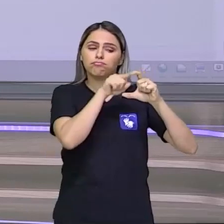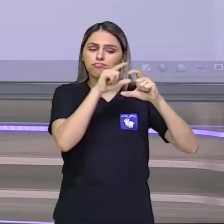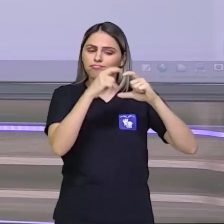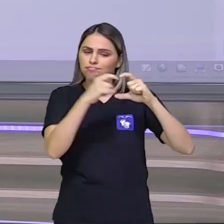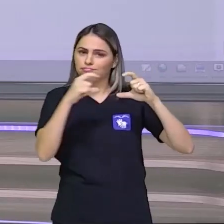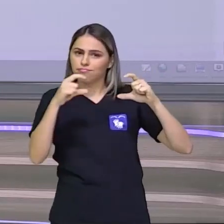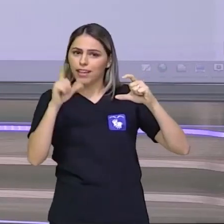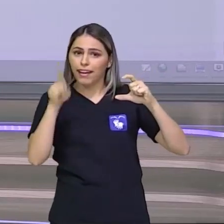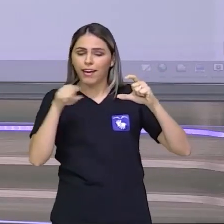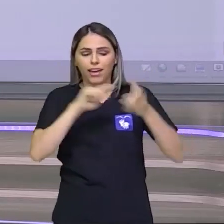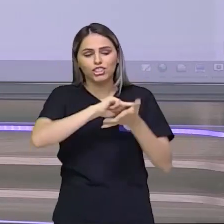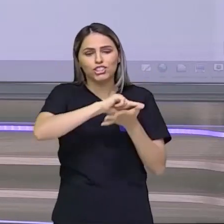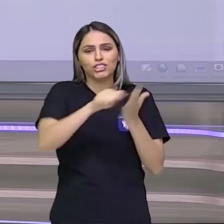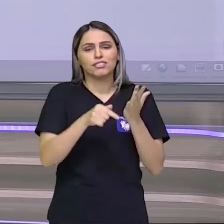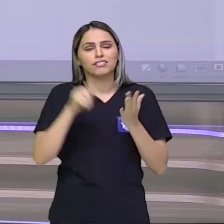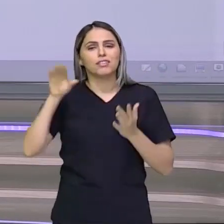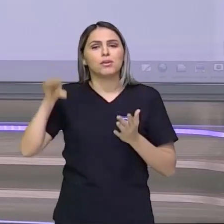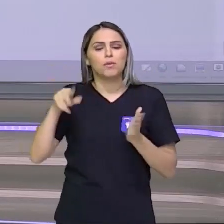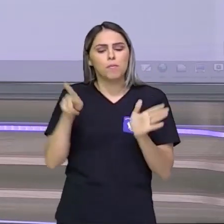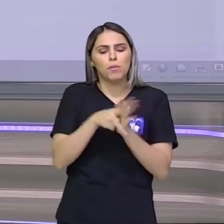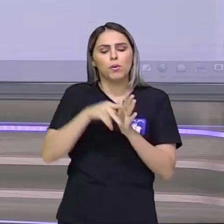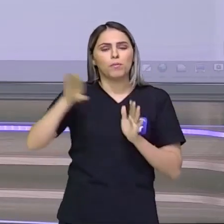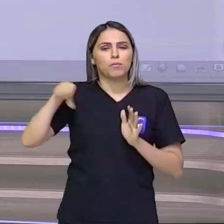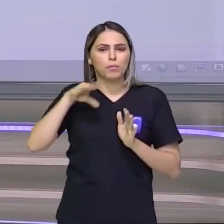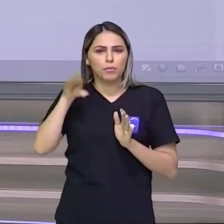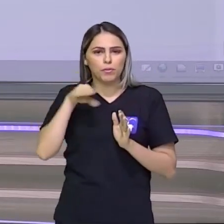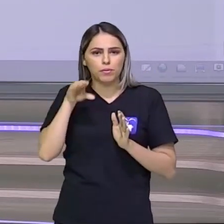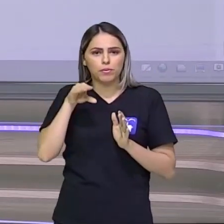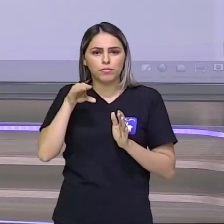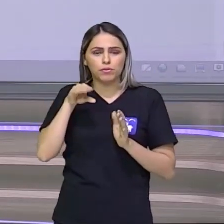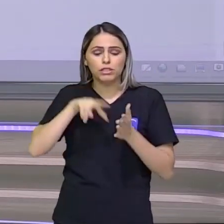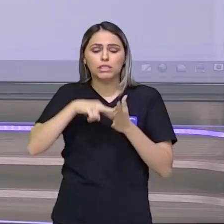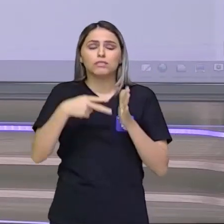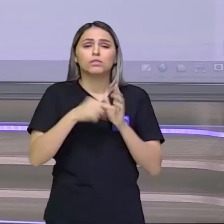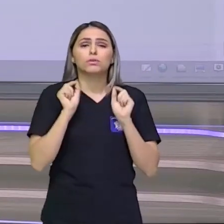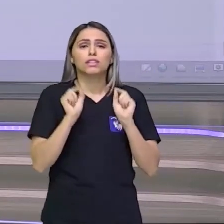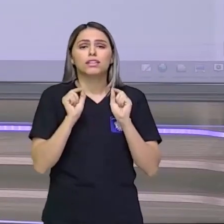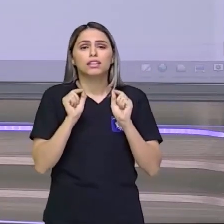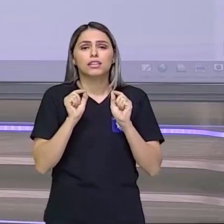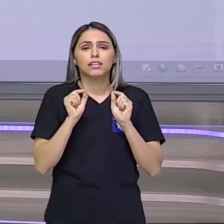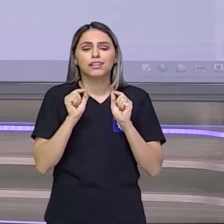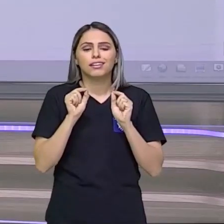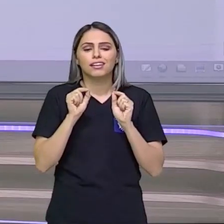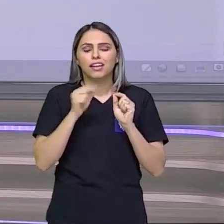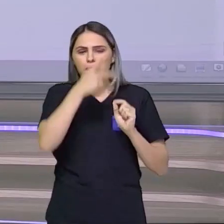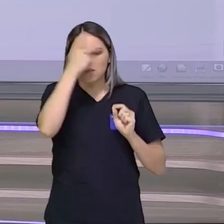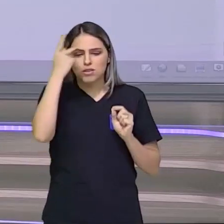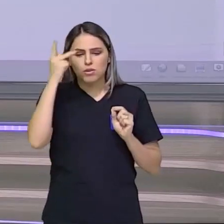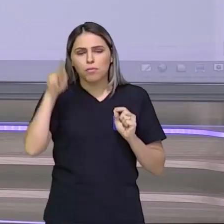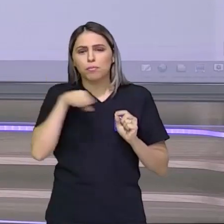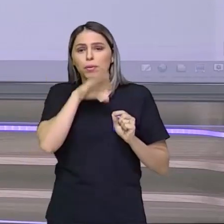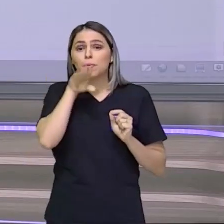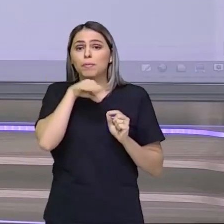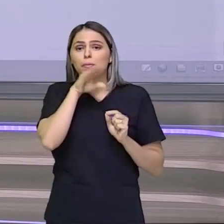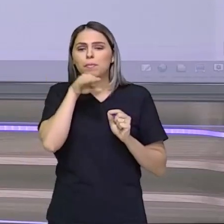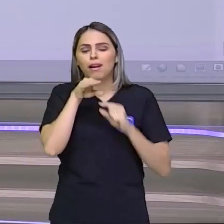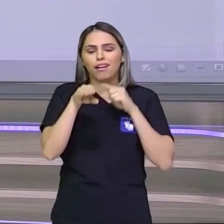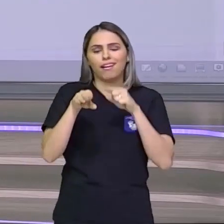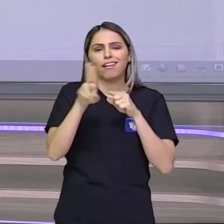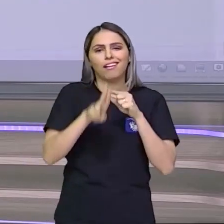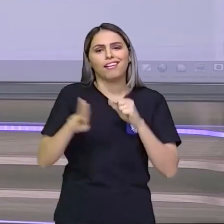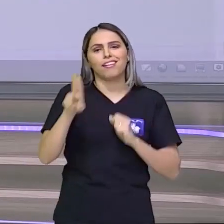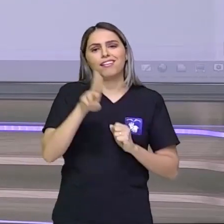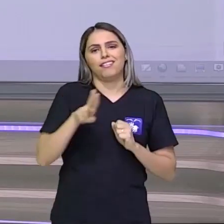são gêneros orais, ou seja, são coisas que são ditas através da